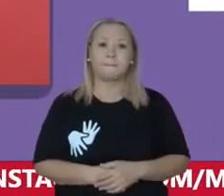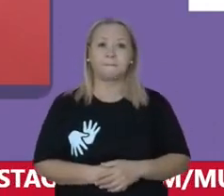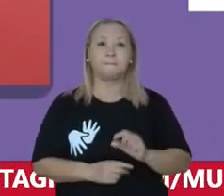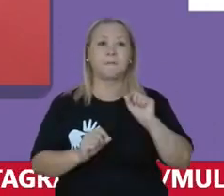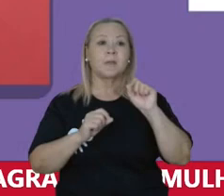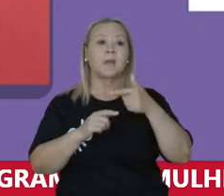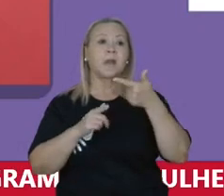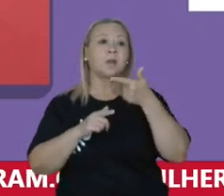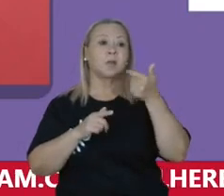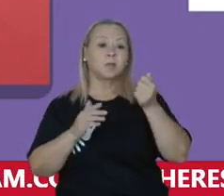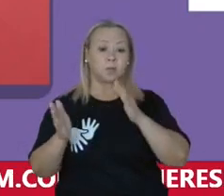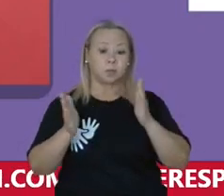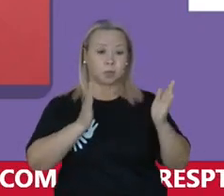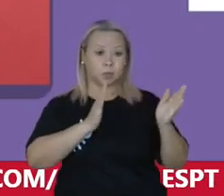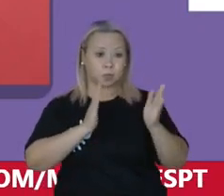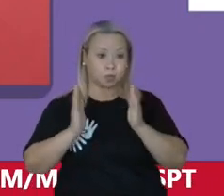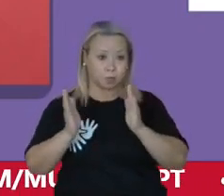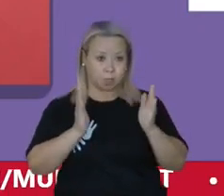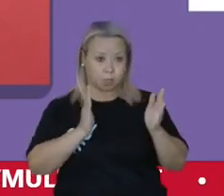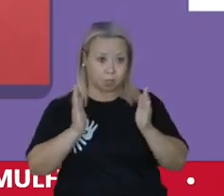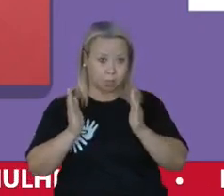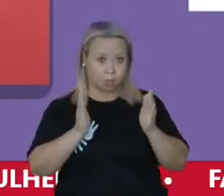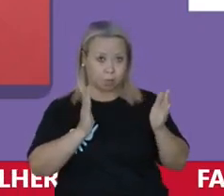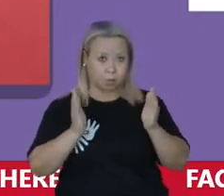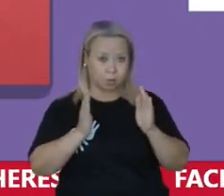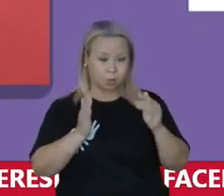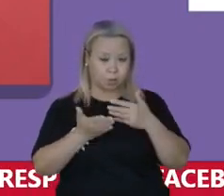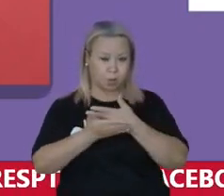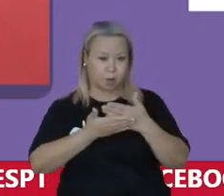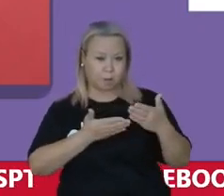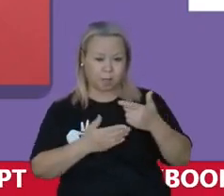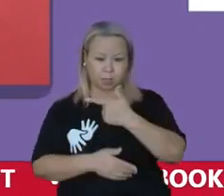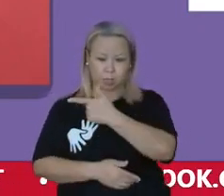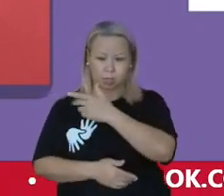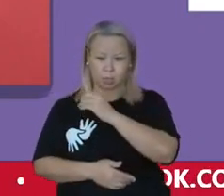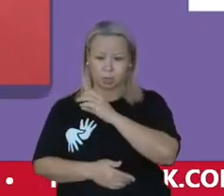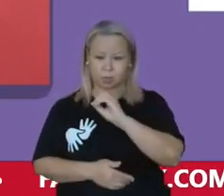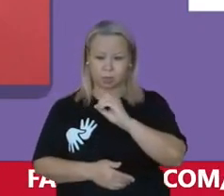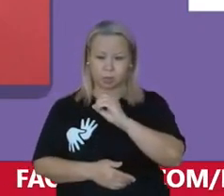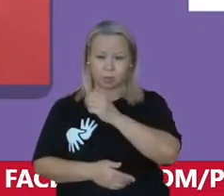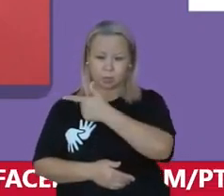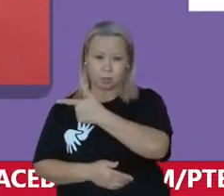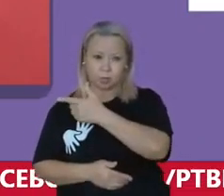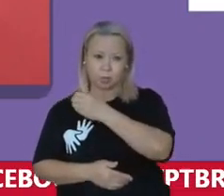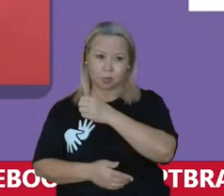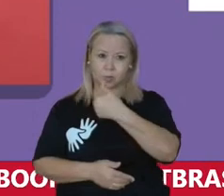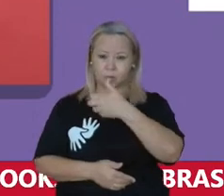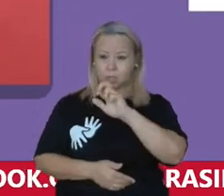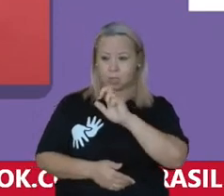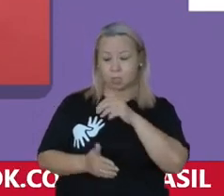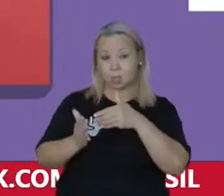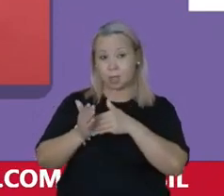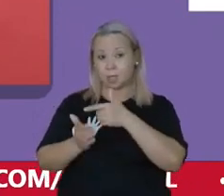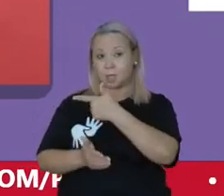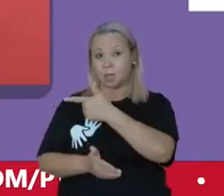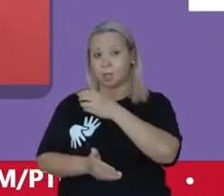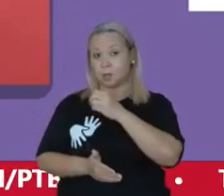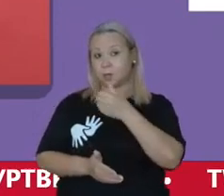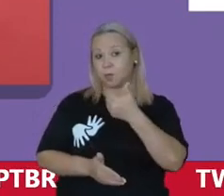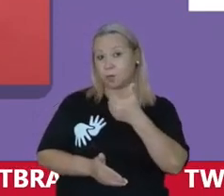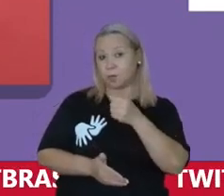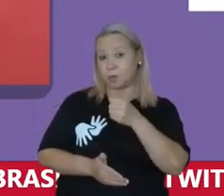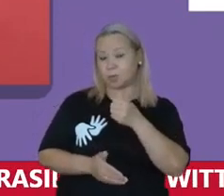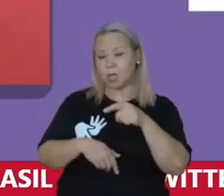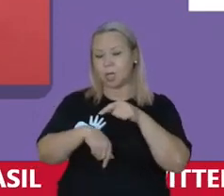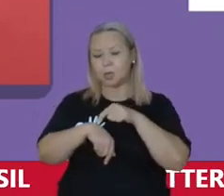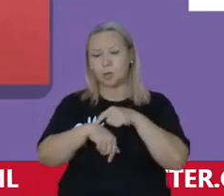o segundo período, que é a partir de 2015 e 2016, nós já estávamos num momento